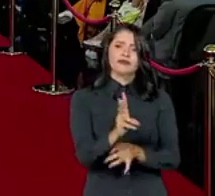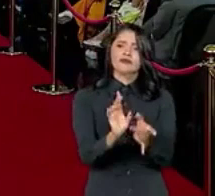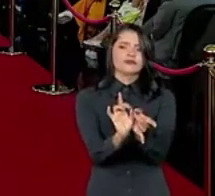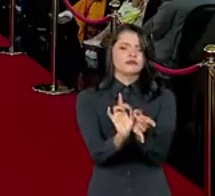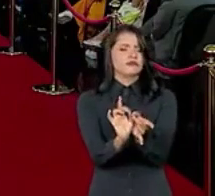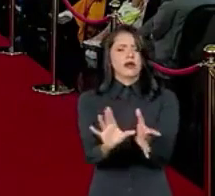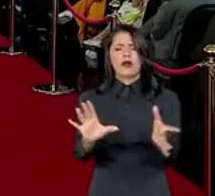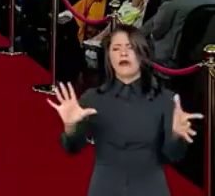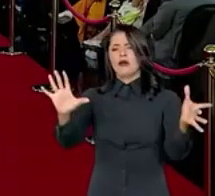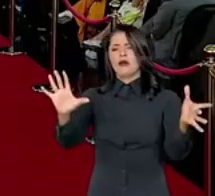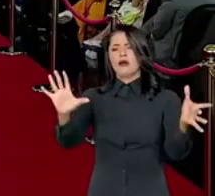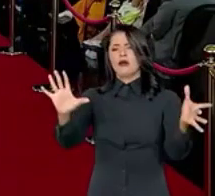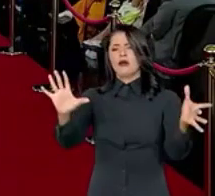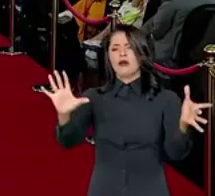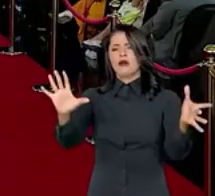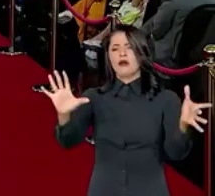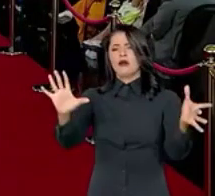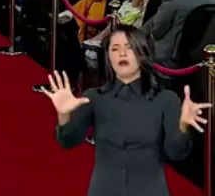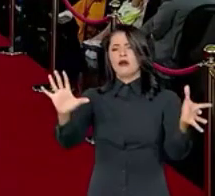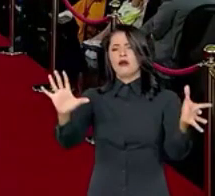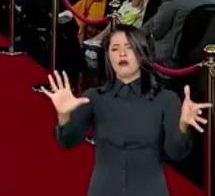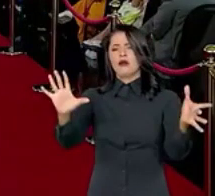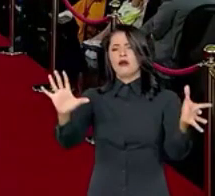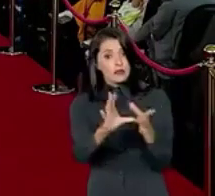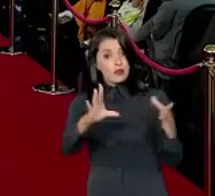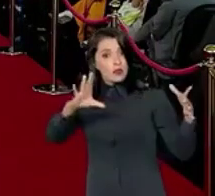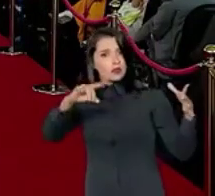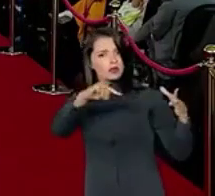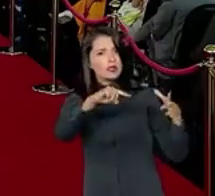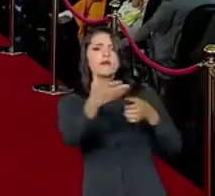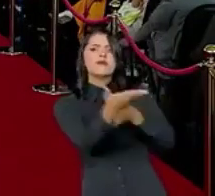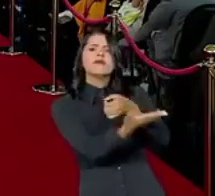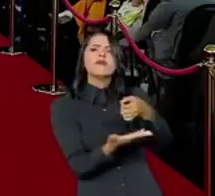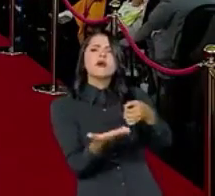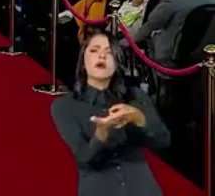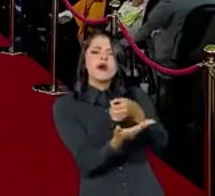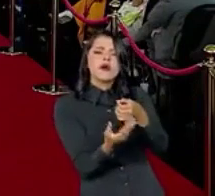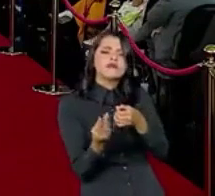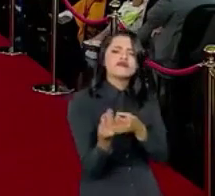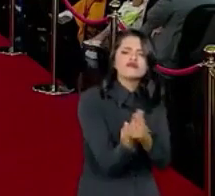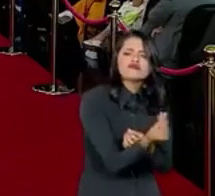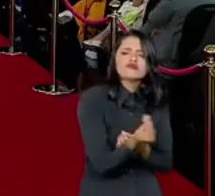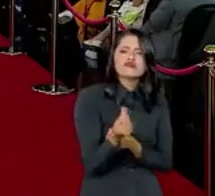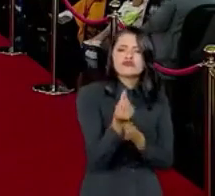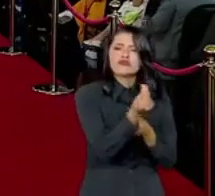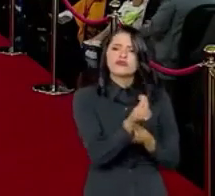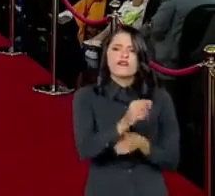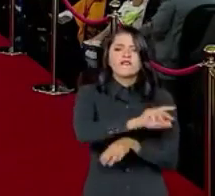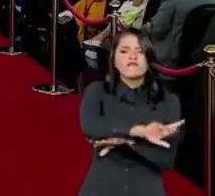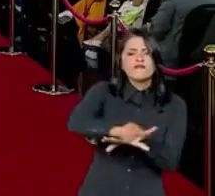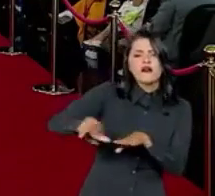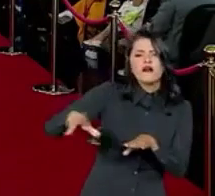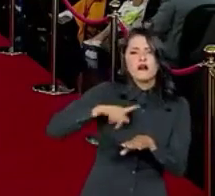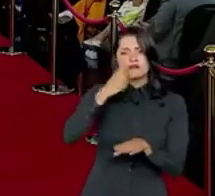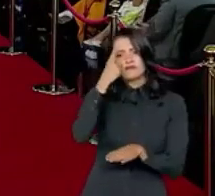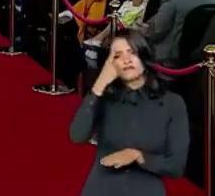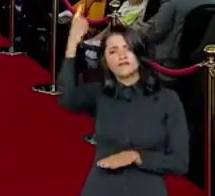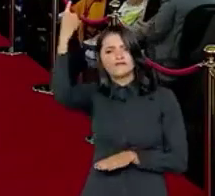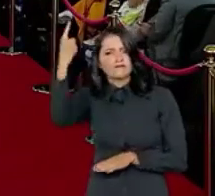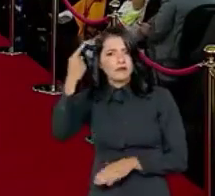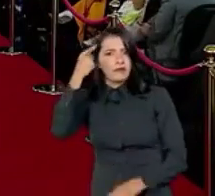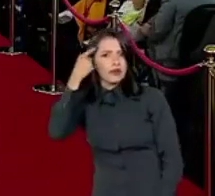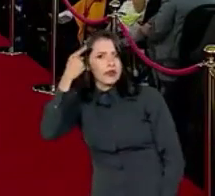liberdade. A democracia tem como essência a pluralidade de ideias e de